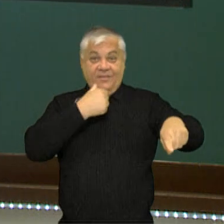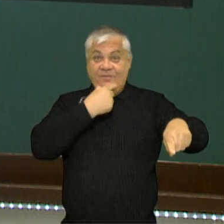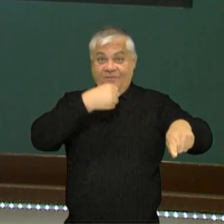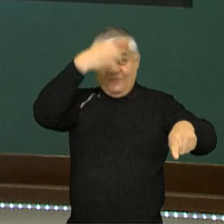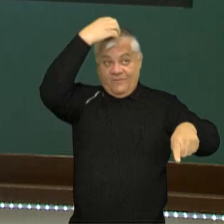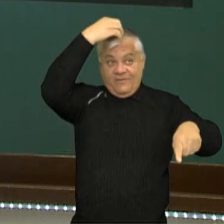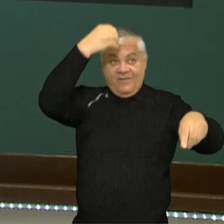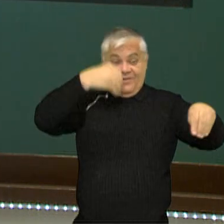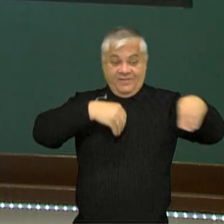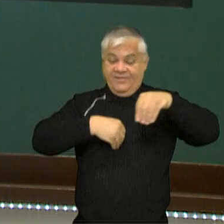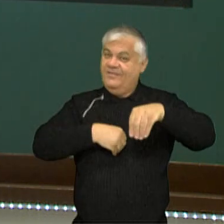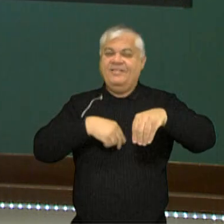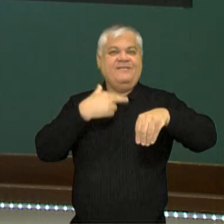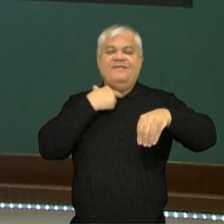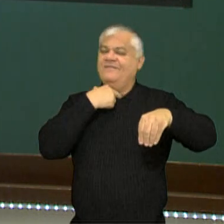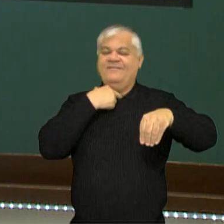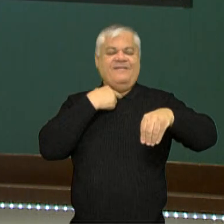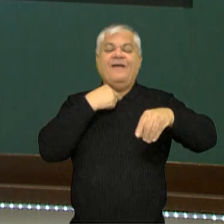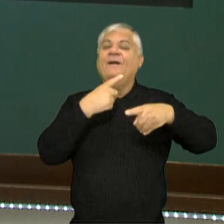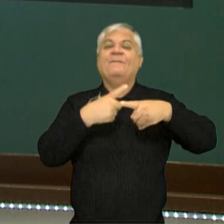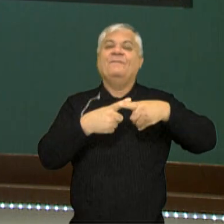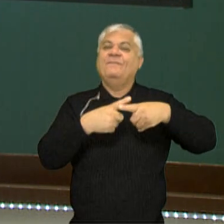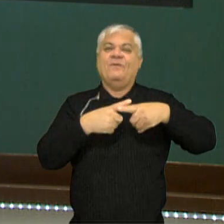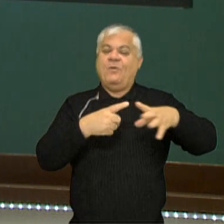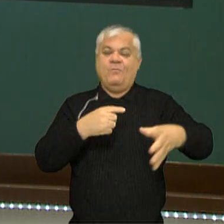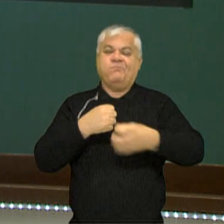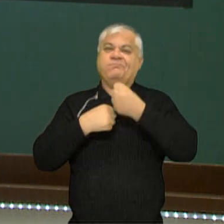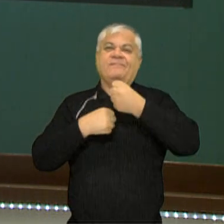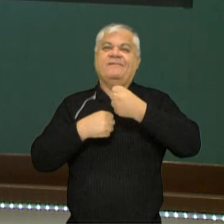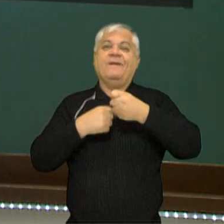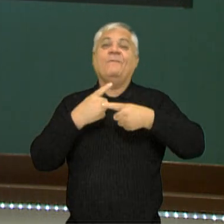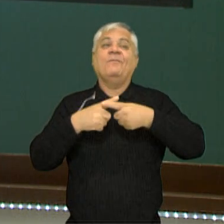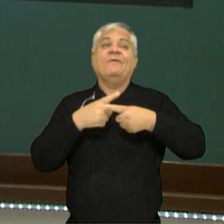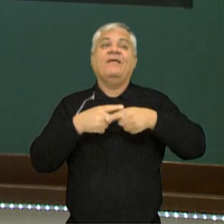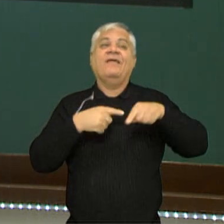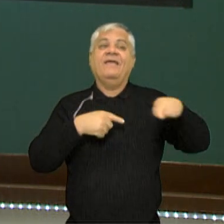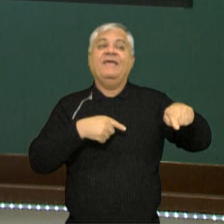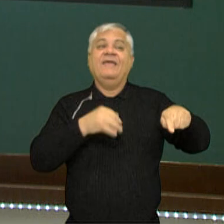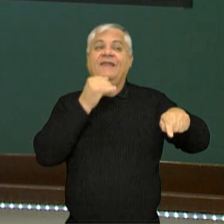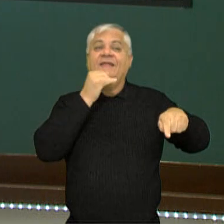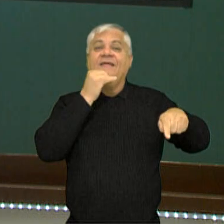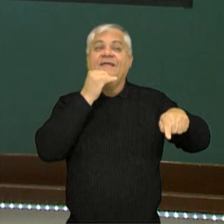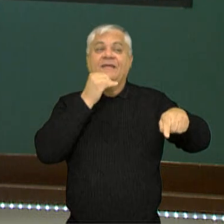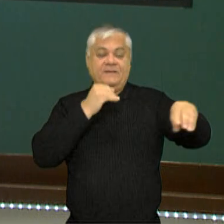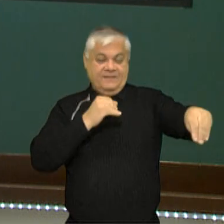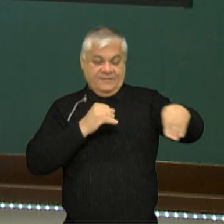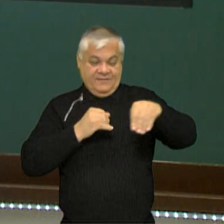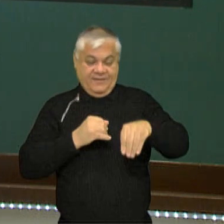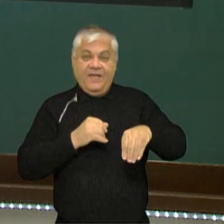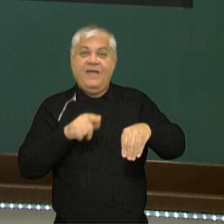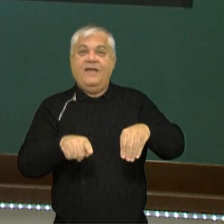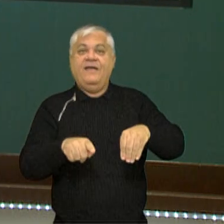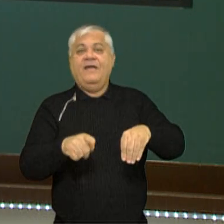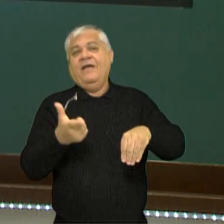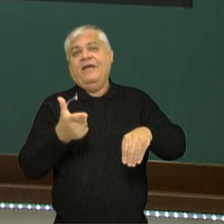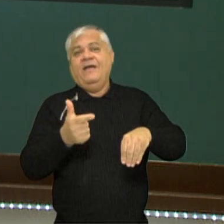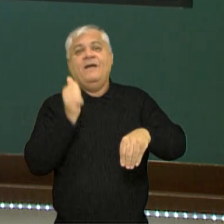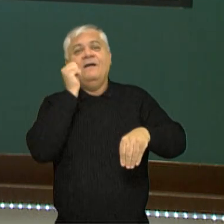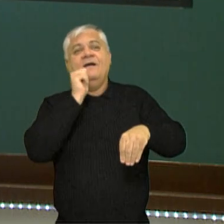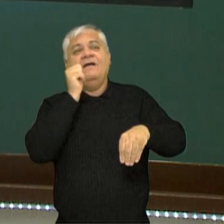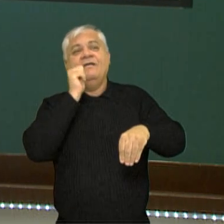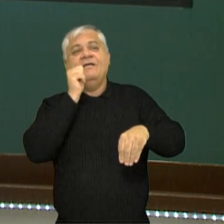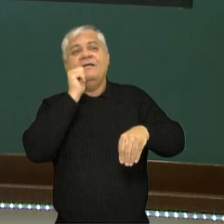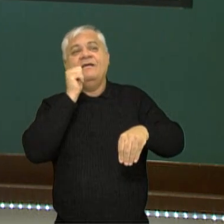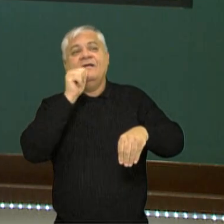mas a regra impede ele de fazer essa captura, porque ele entraria numa casa que é ameaçada por esse